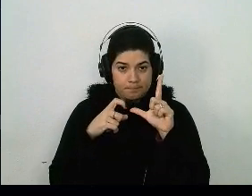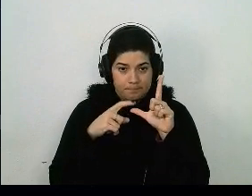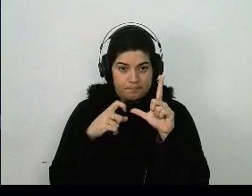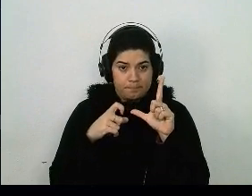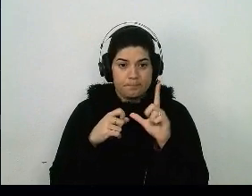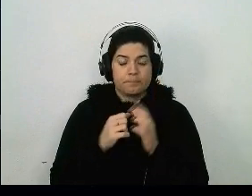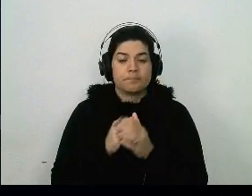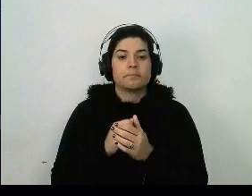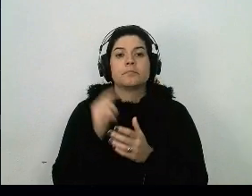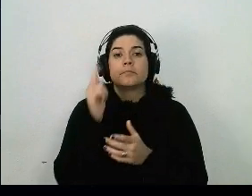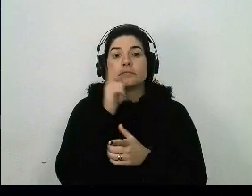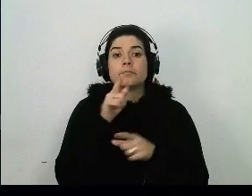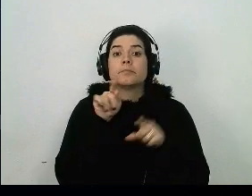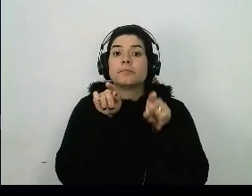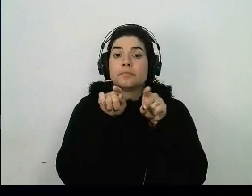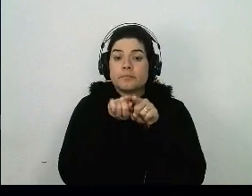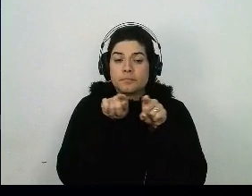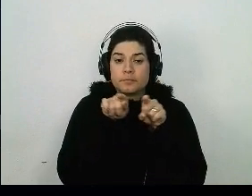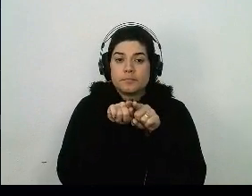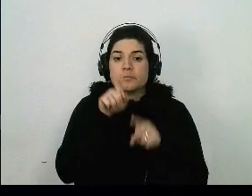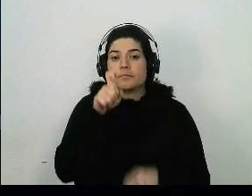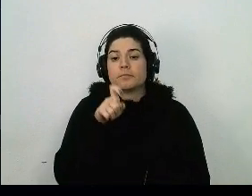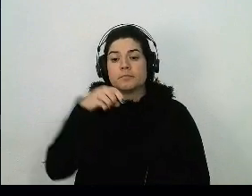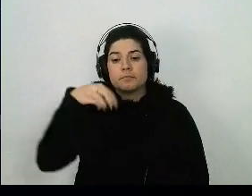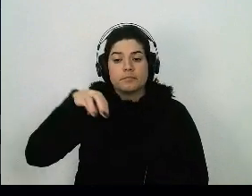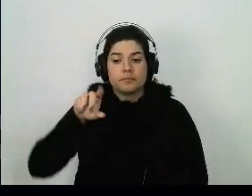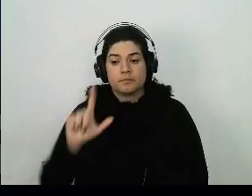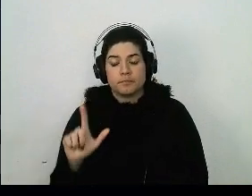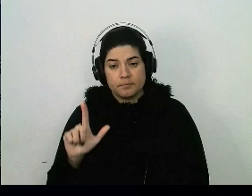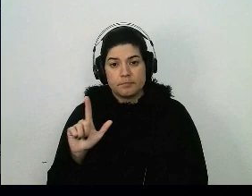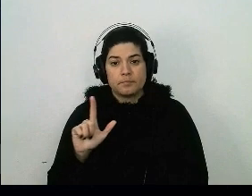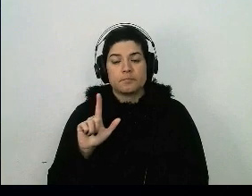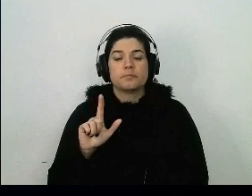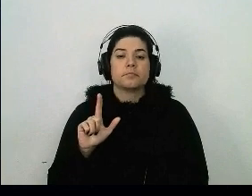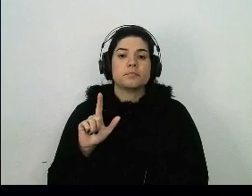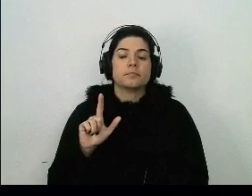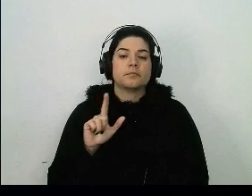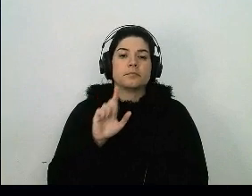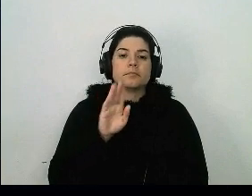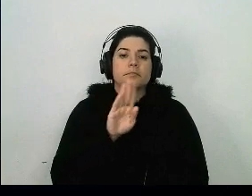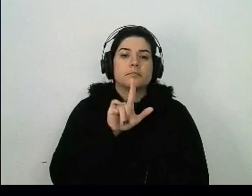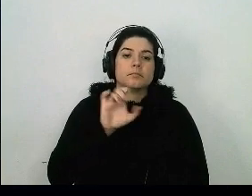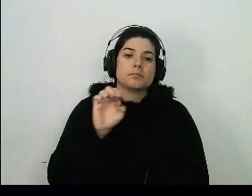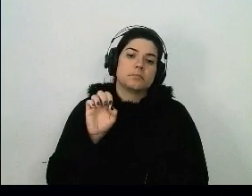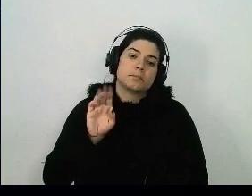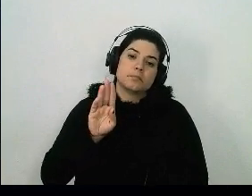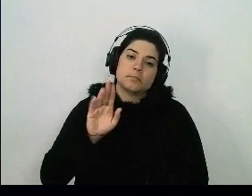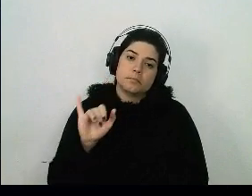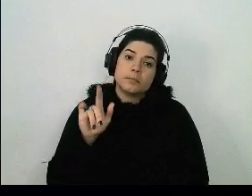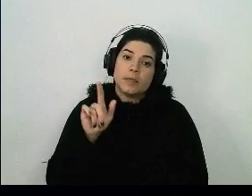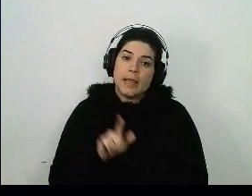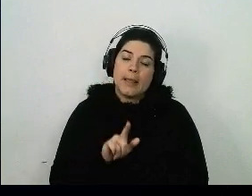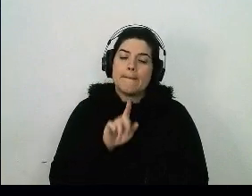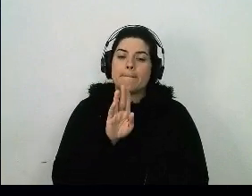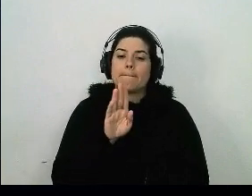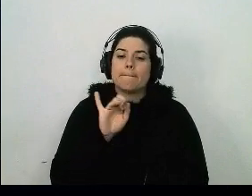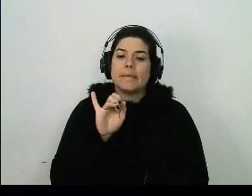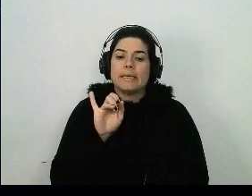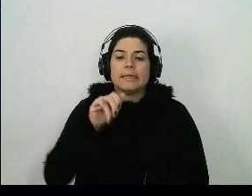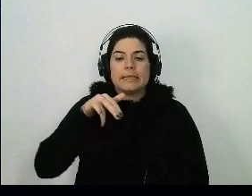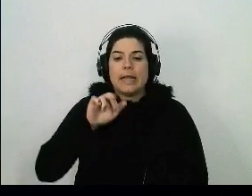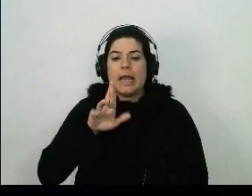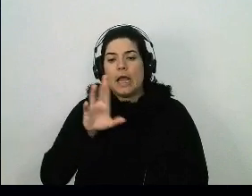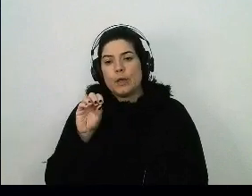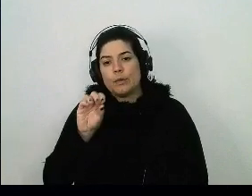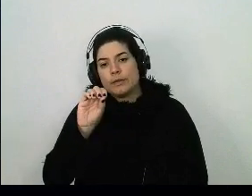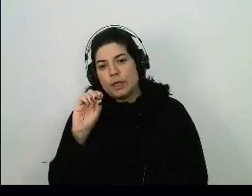Conseguimos trabalhar também com XML, blob, que seria binários, e outros tipos também, como Avro, Orc e